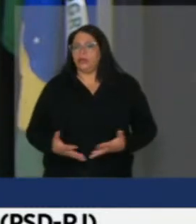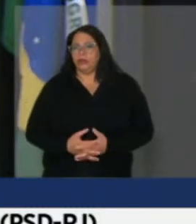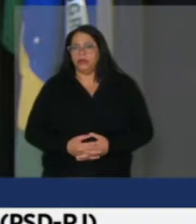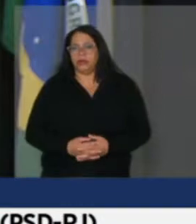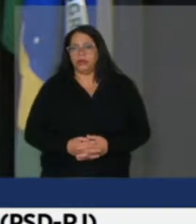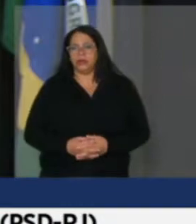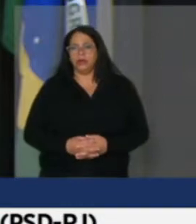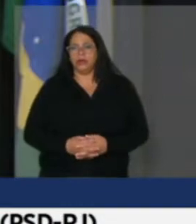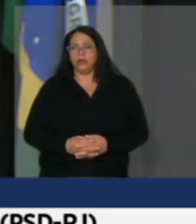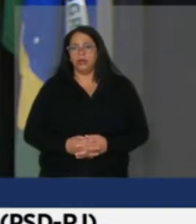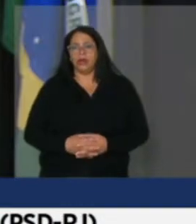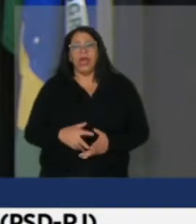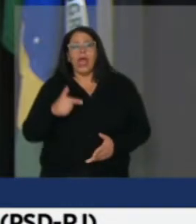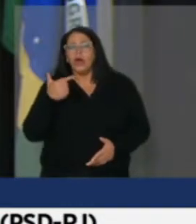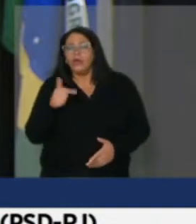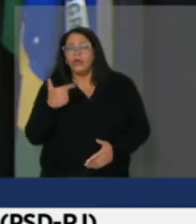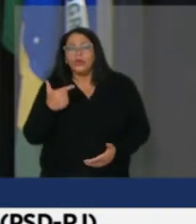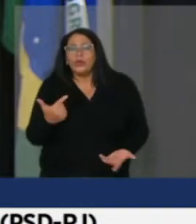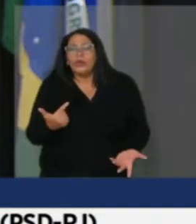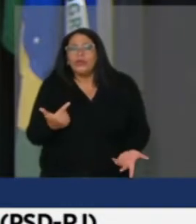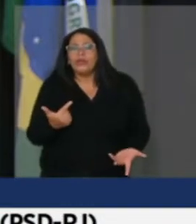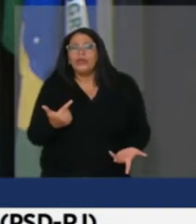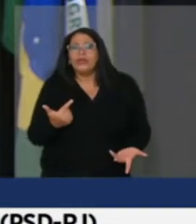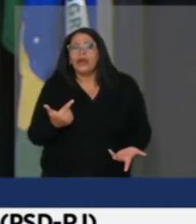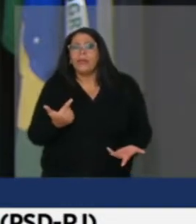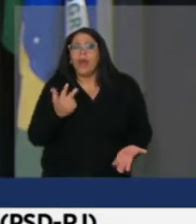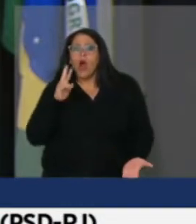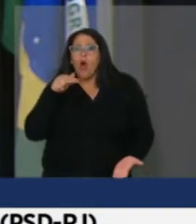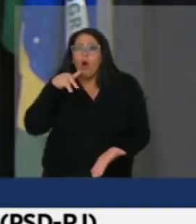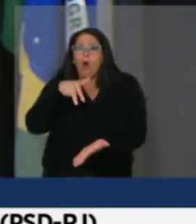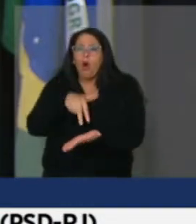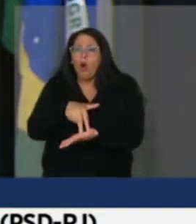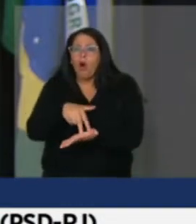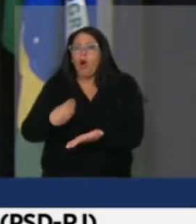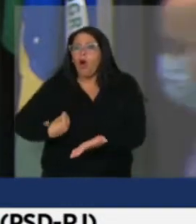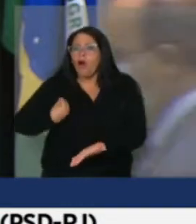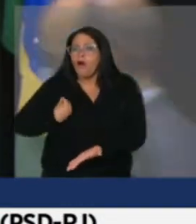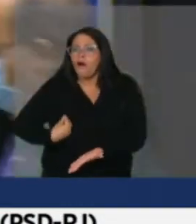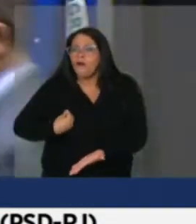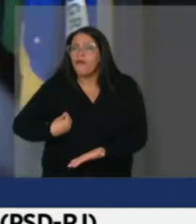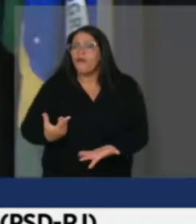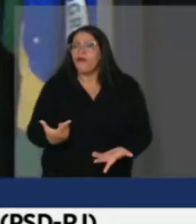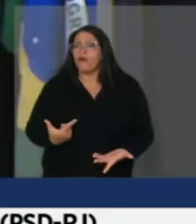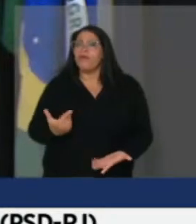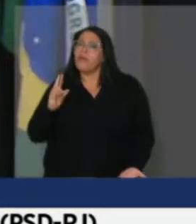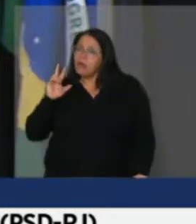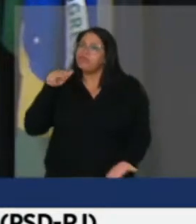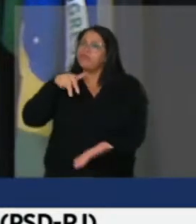Eu não tinha condições para estar aqui, mas eu vim